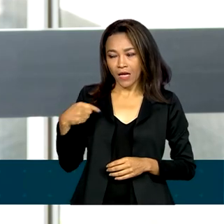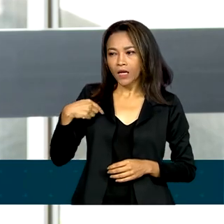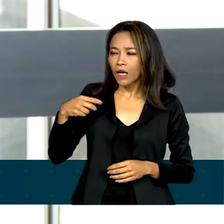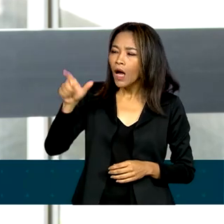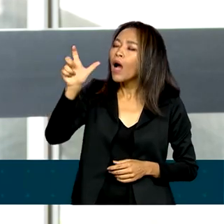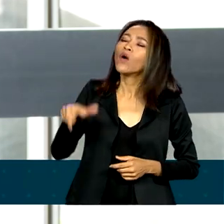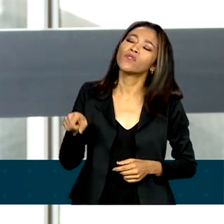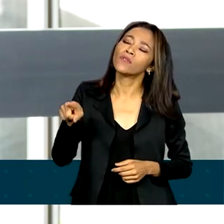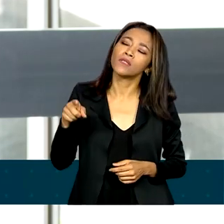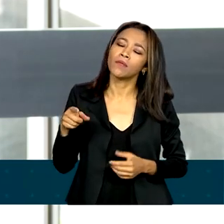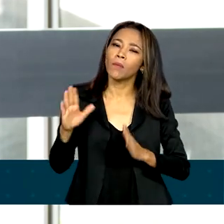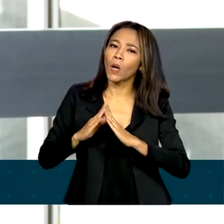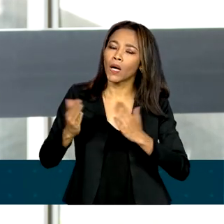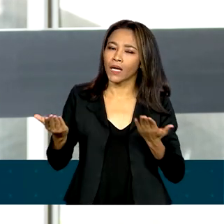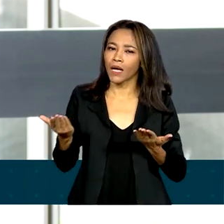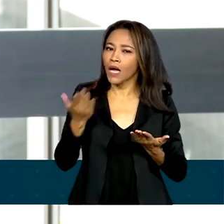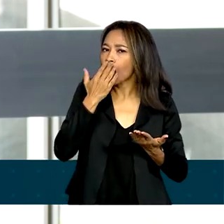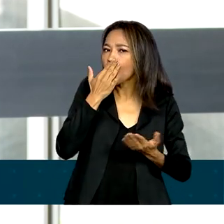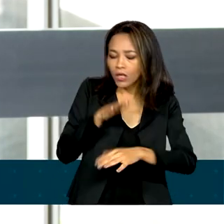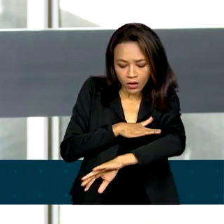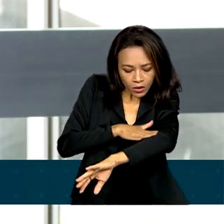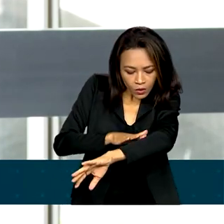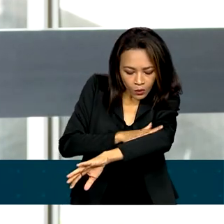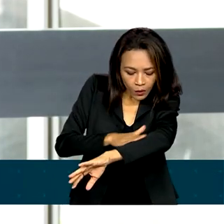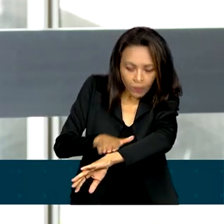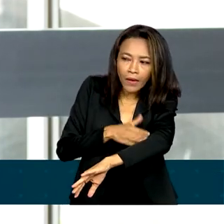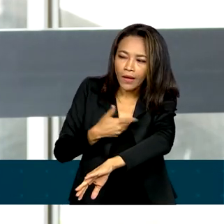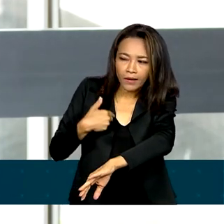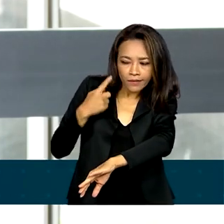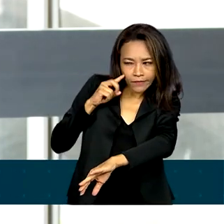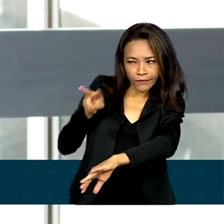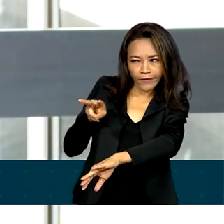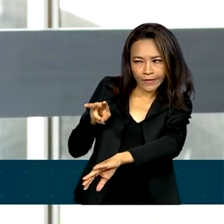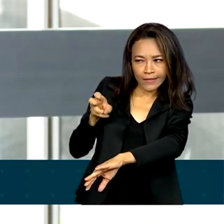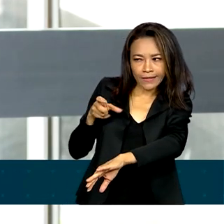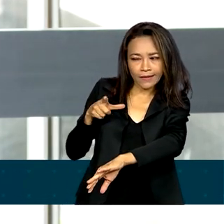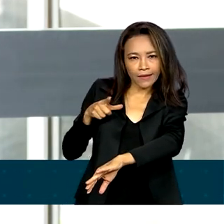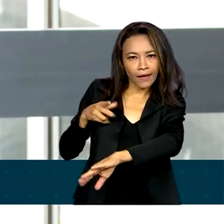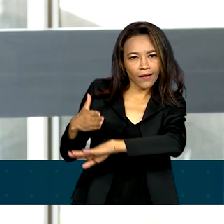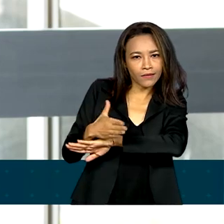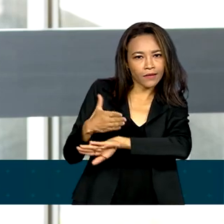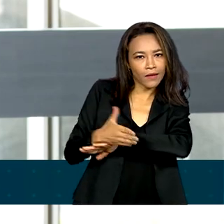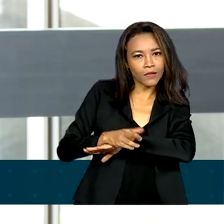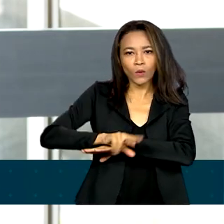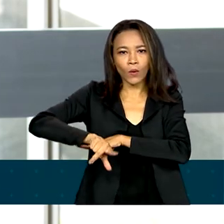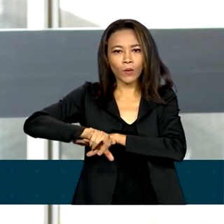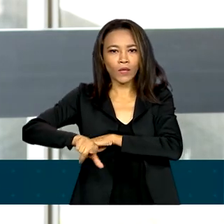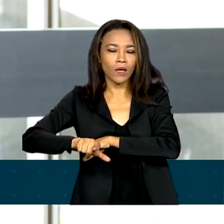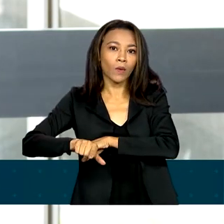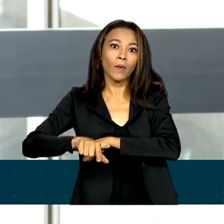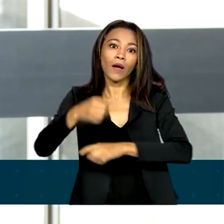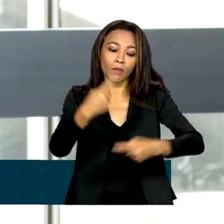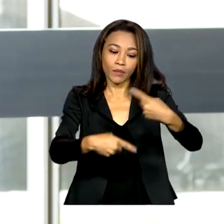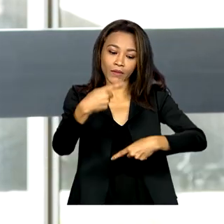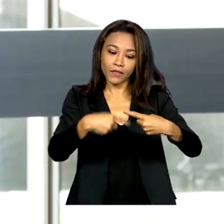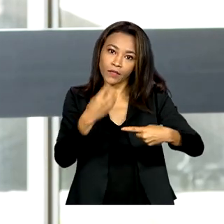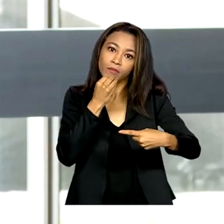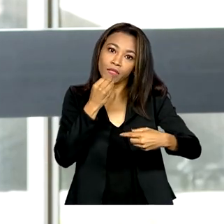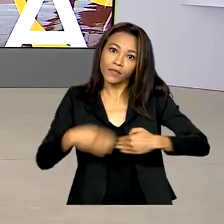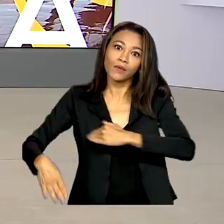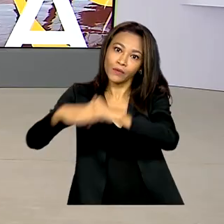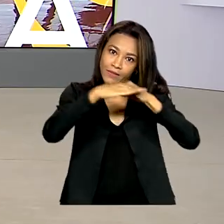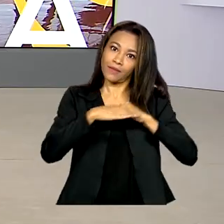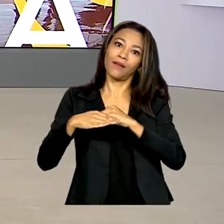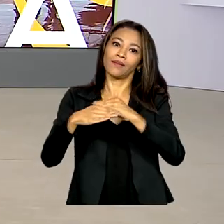você mora, a cor da sua pele, determina se você tem acesso ou não a determinadas políticas que deveriam ser universais.